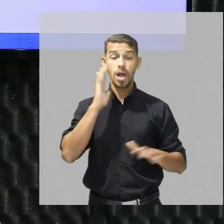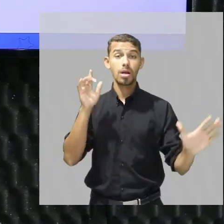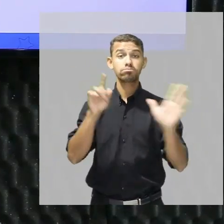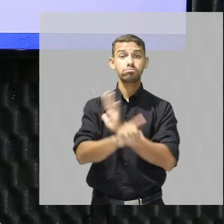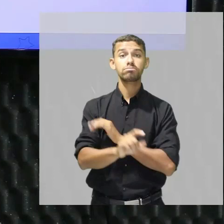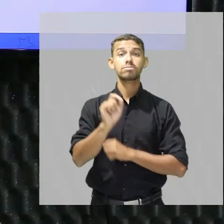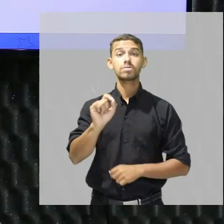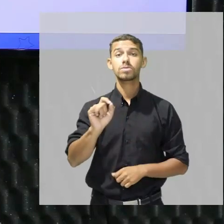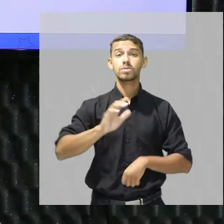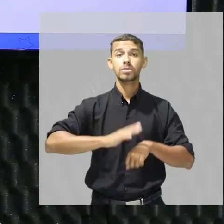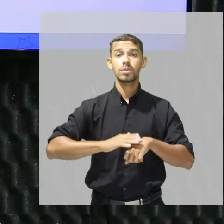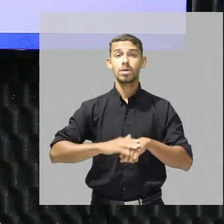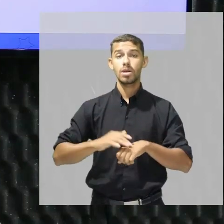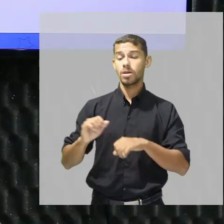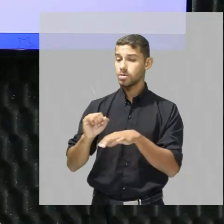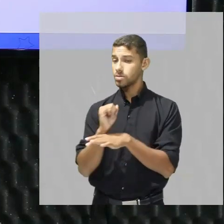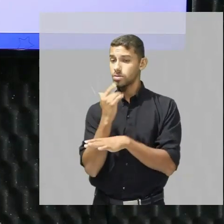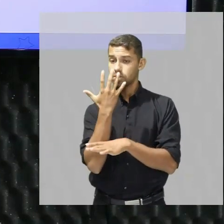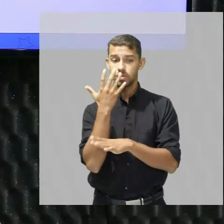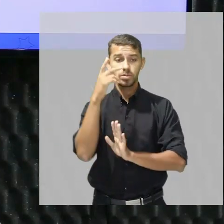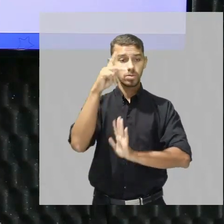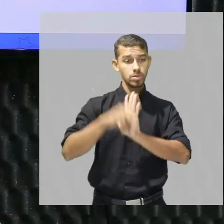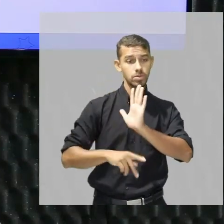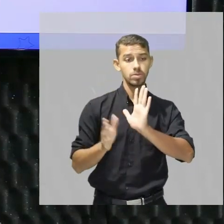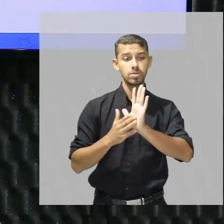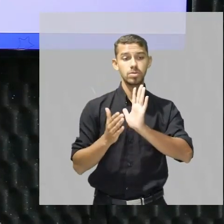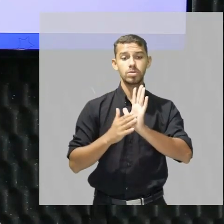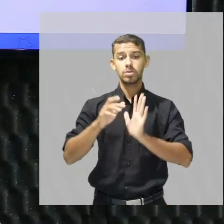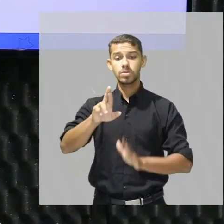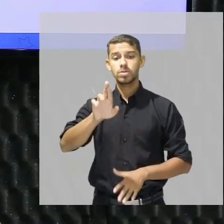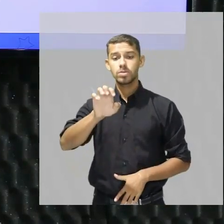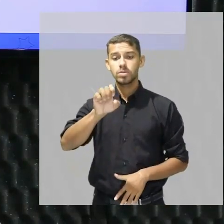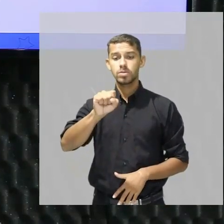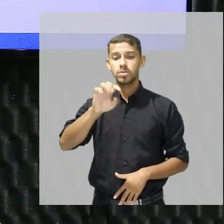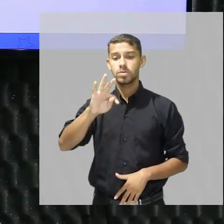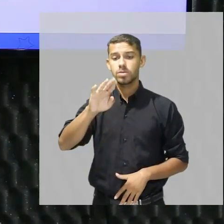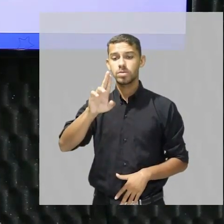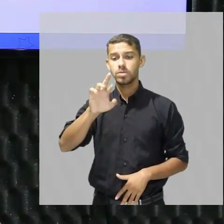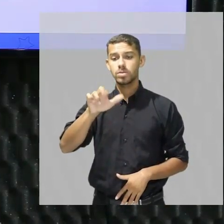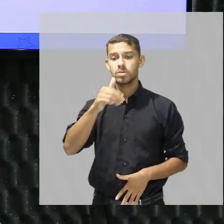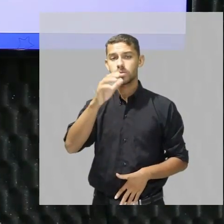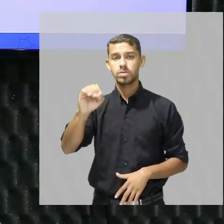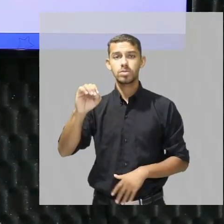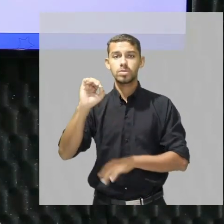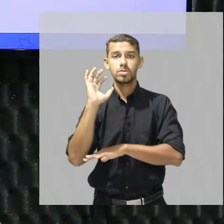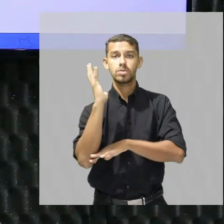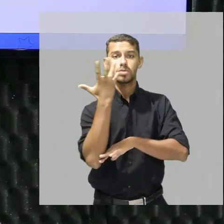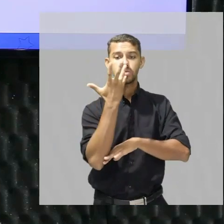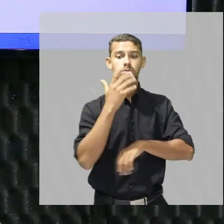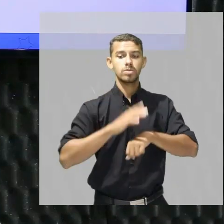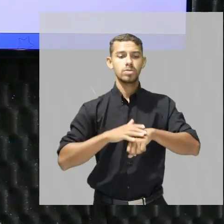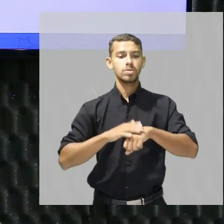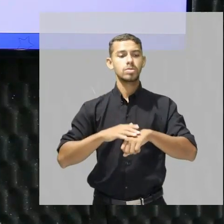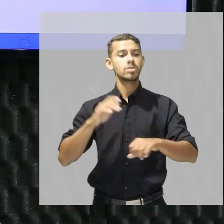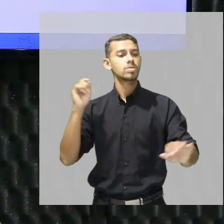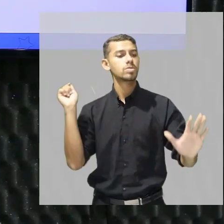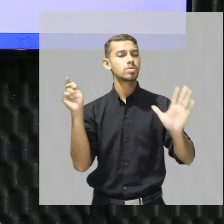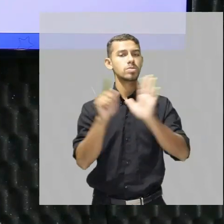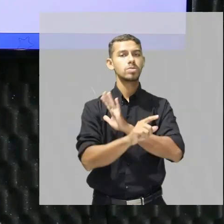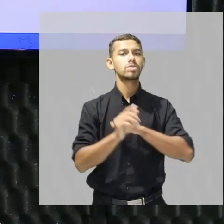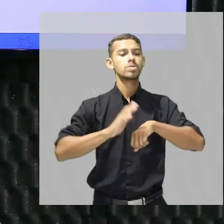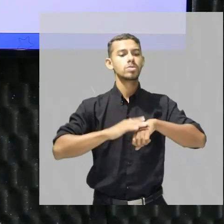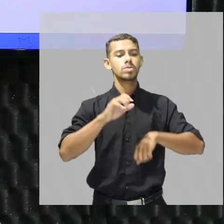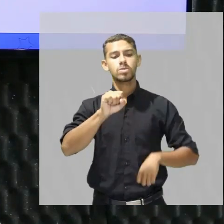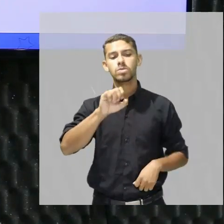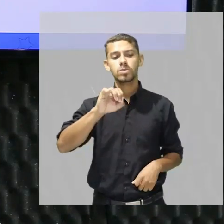plantas são importantes em um projeto de restauração ambiental, pois elas promovem no solo. E aí ele